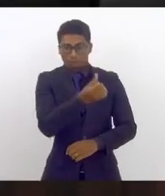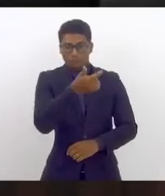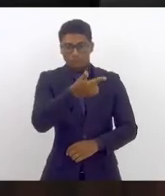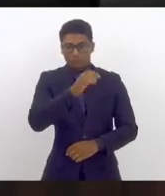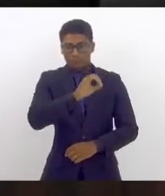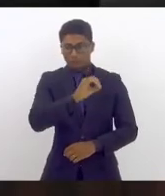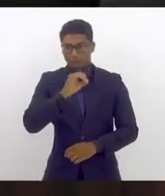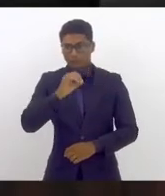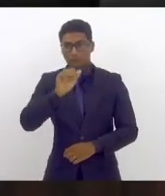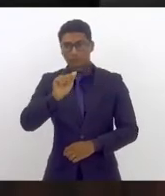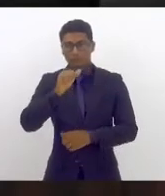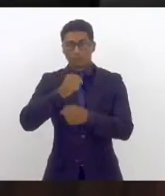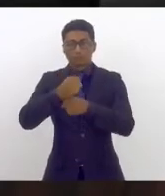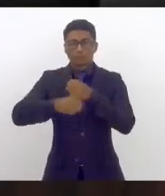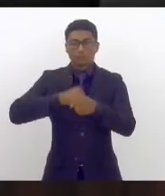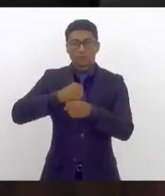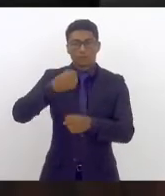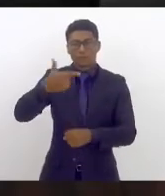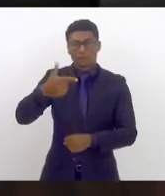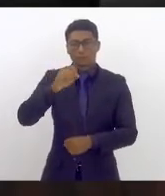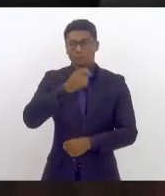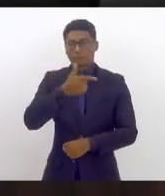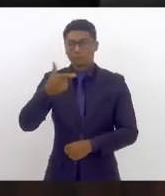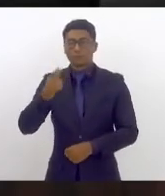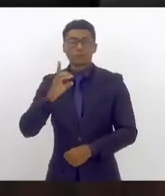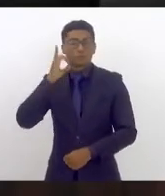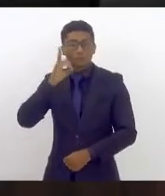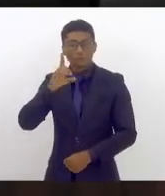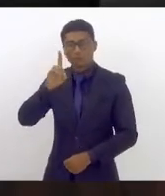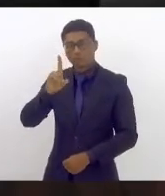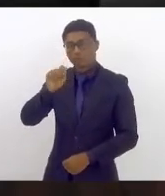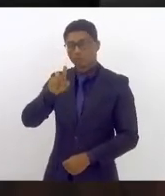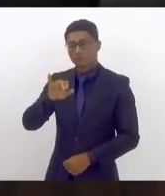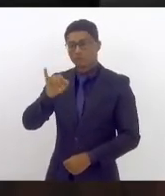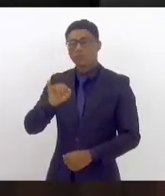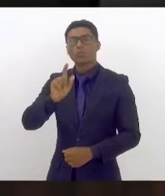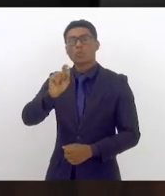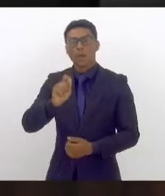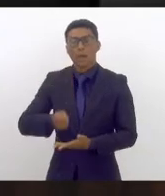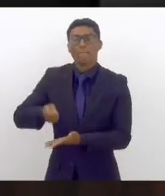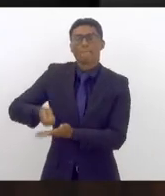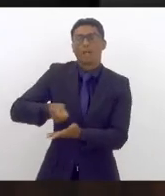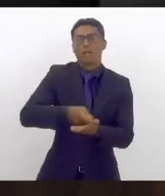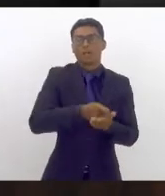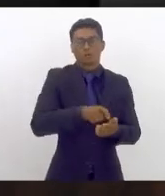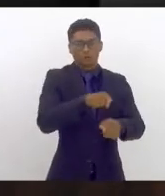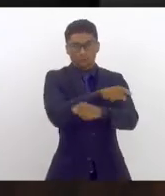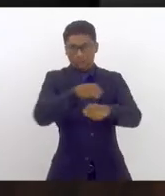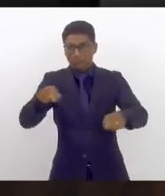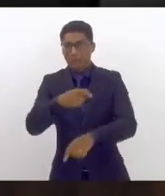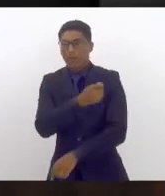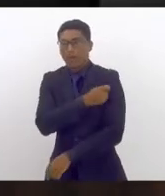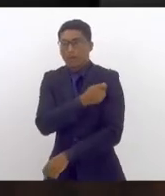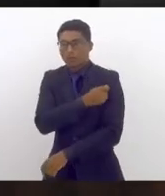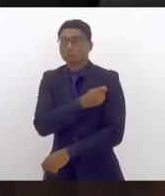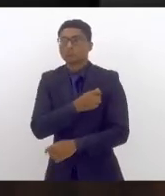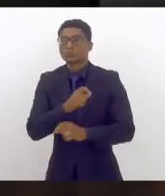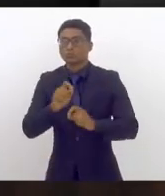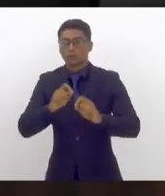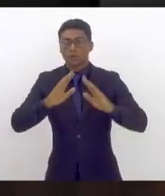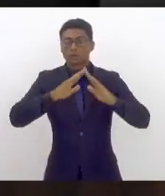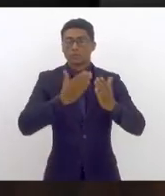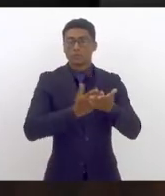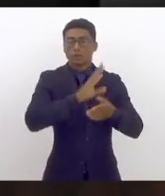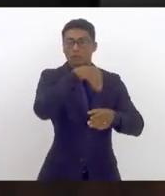a de 22 de autoria deputada Dani Monteiro que torna obrigatória a participação dos Estudantes no processo de elaboração do Regimento Interno das